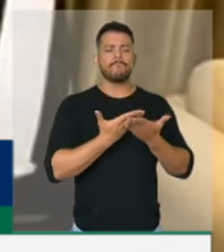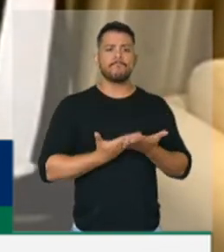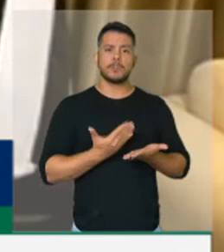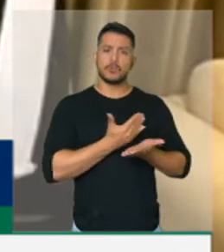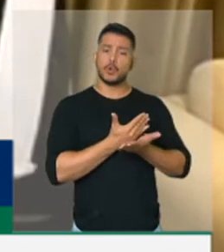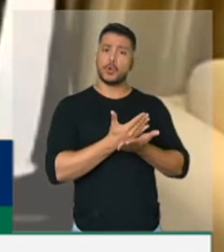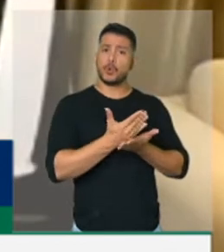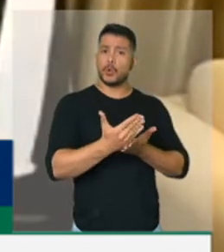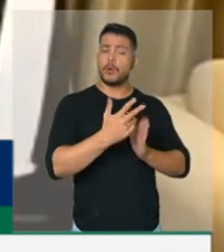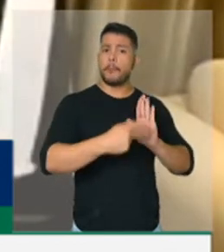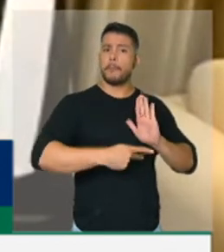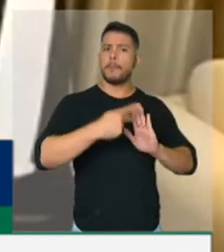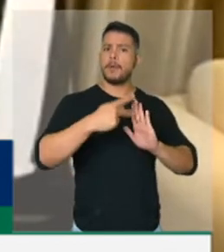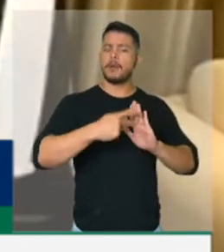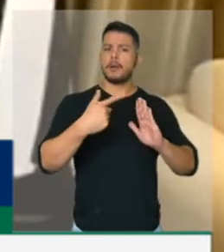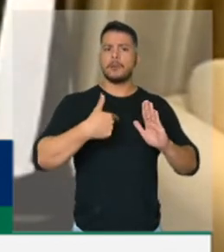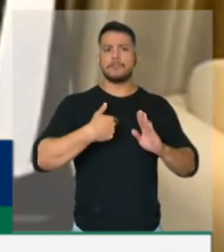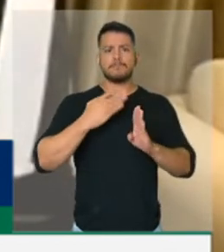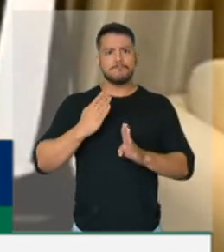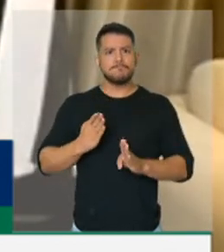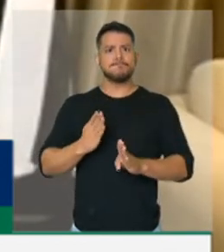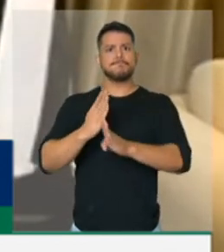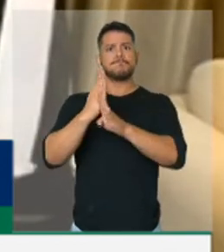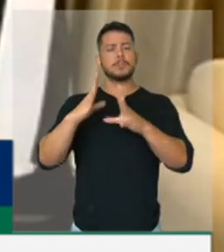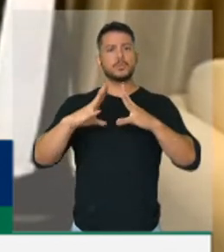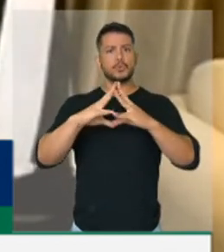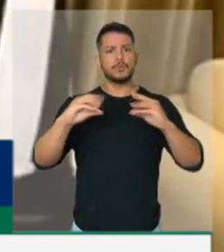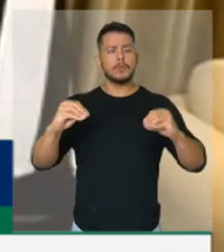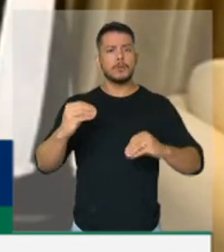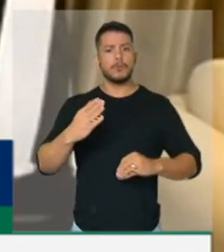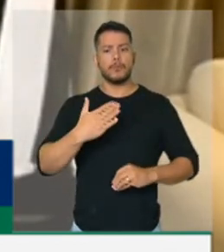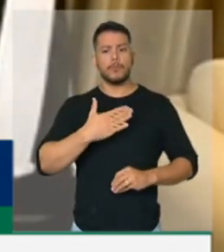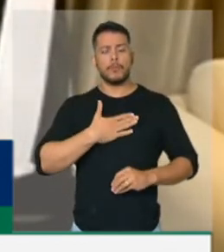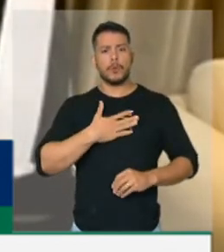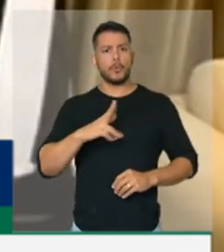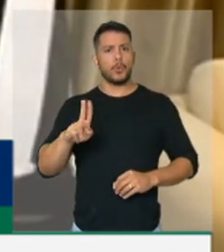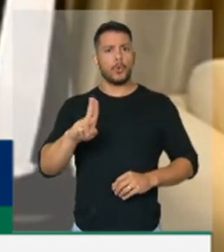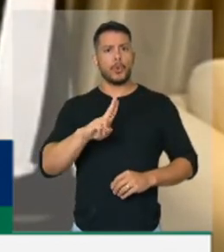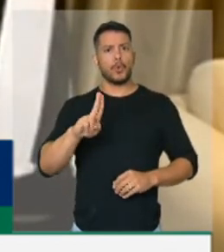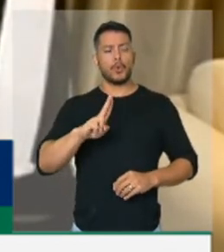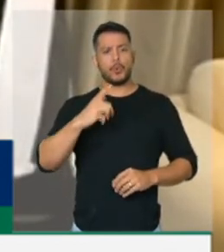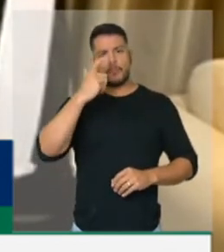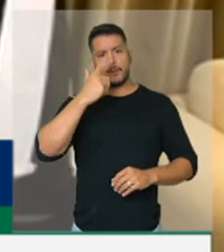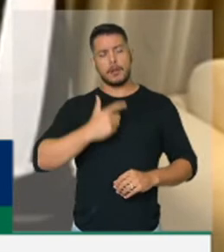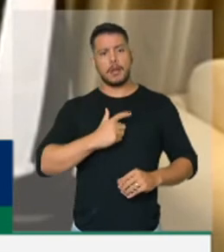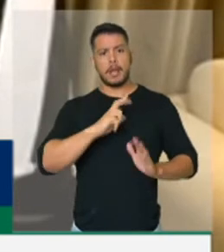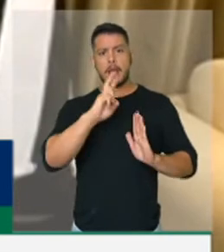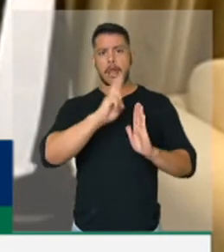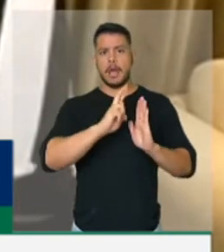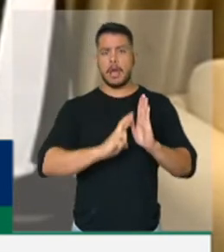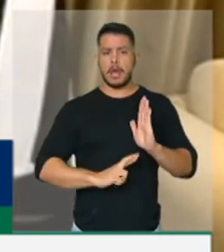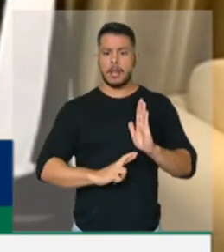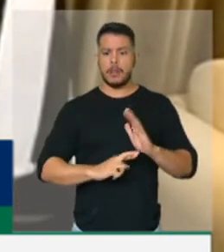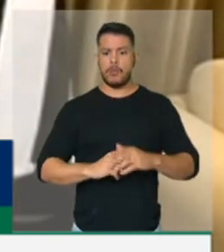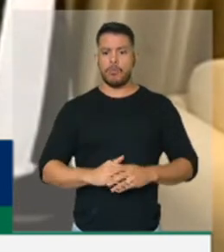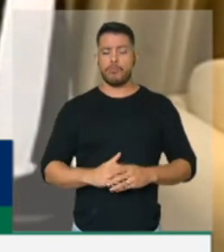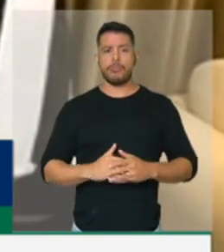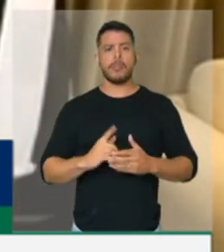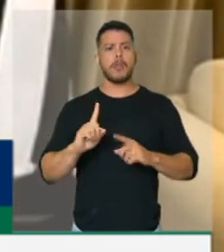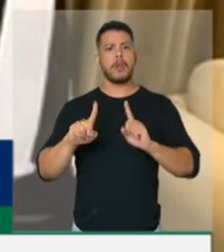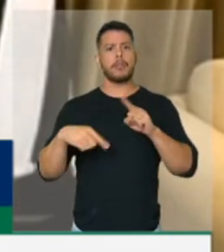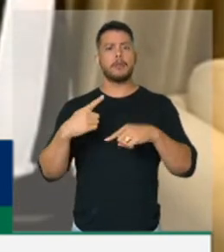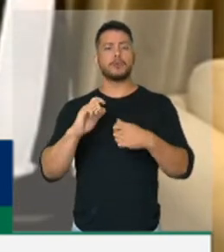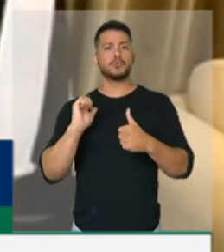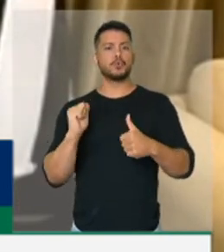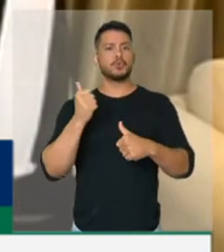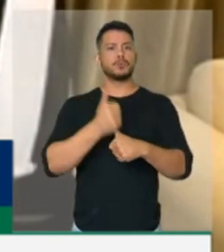fui surpreendido com o desaparecimento da minha relatoria e a designação da deputada Aline Gurgel como